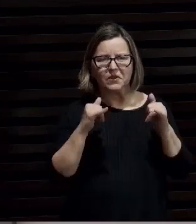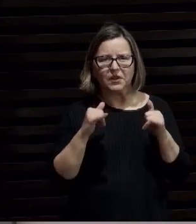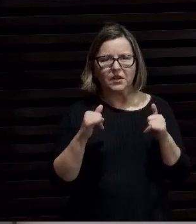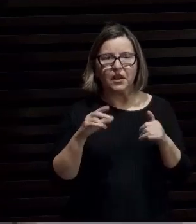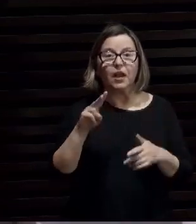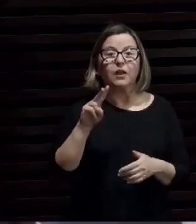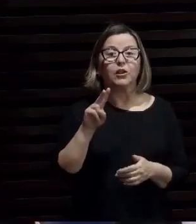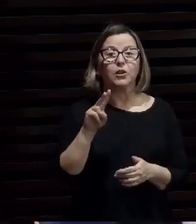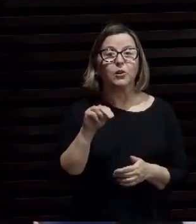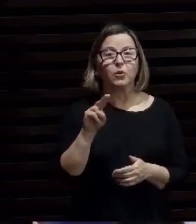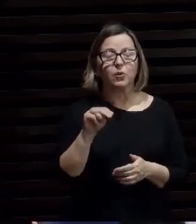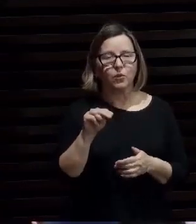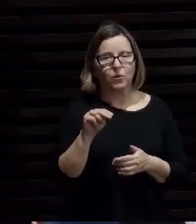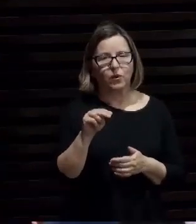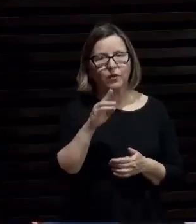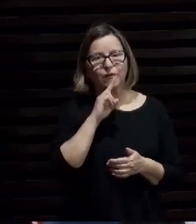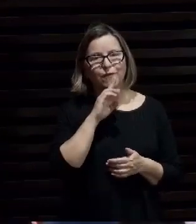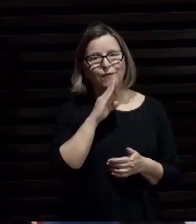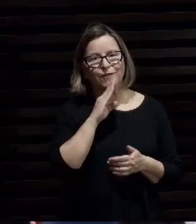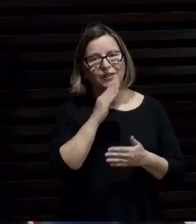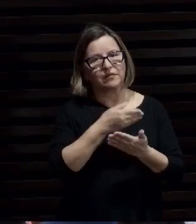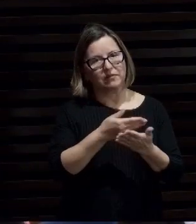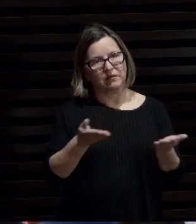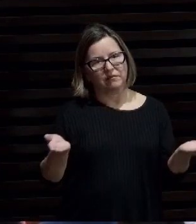nunca vos conheci.